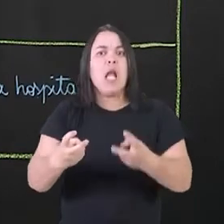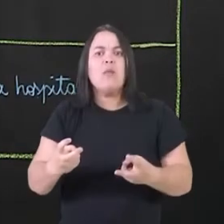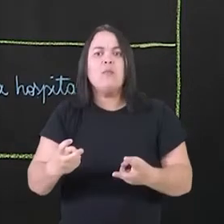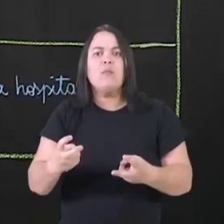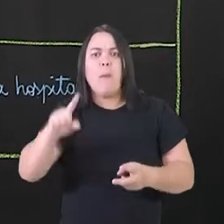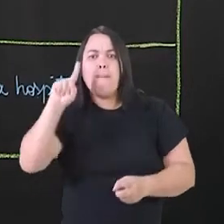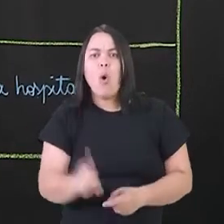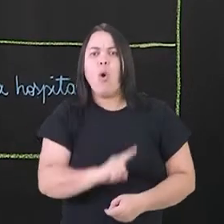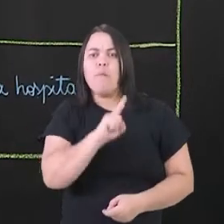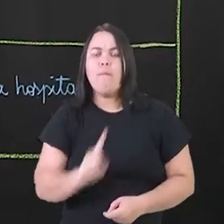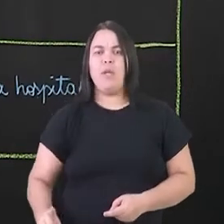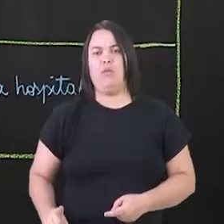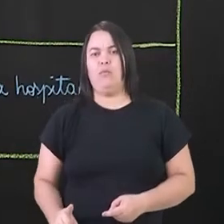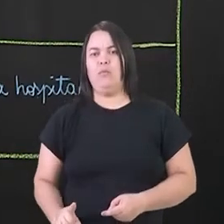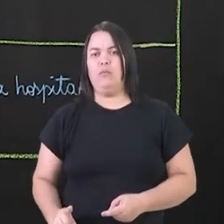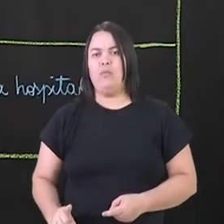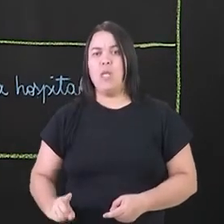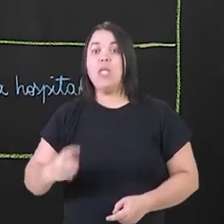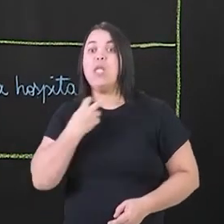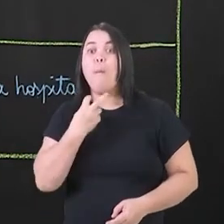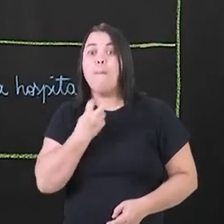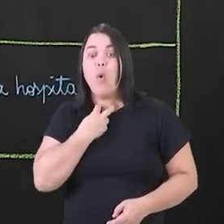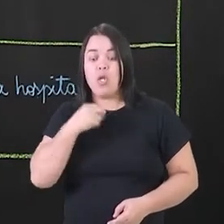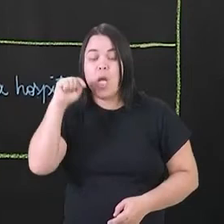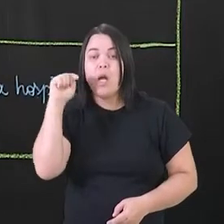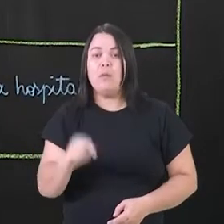de uma proibição. Estamos num hospital.